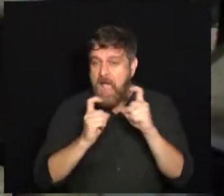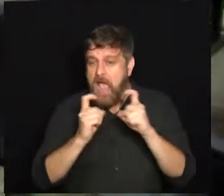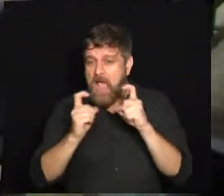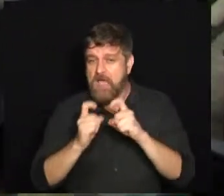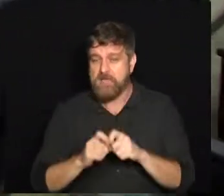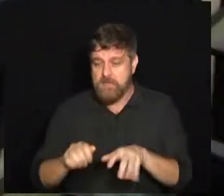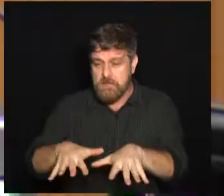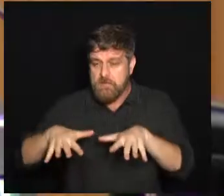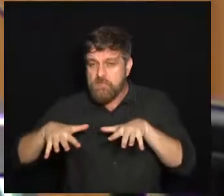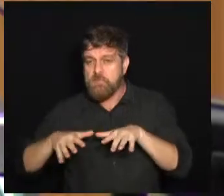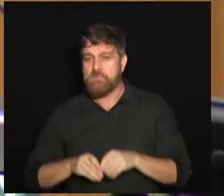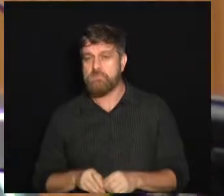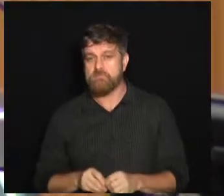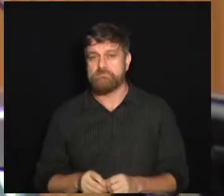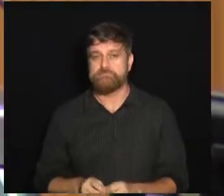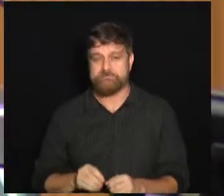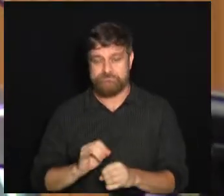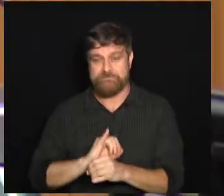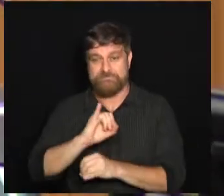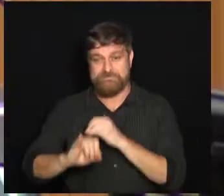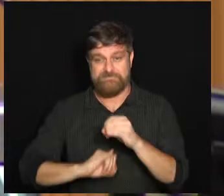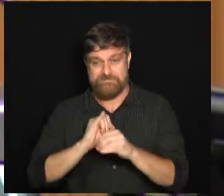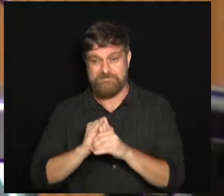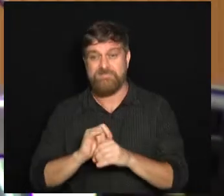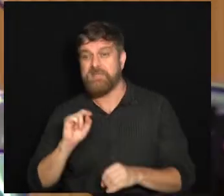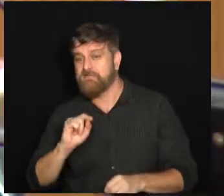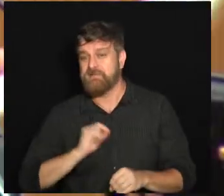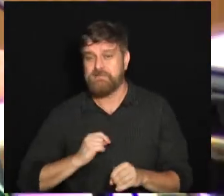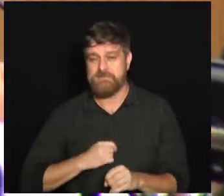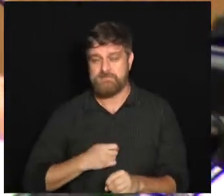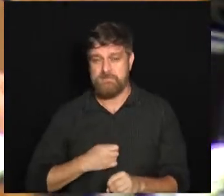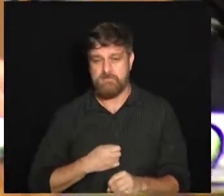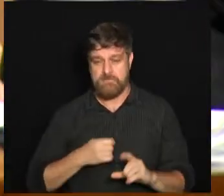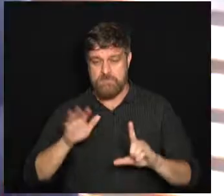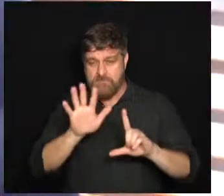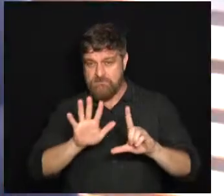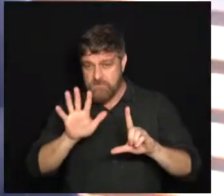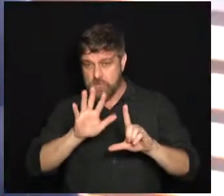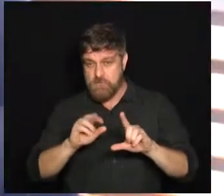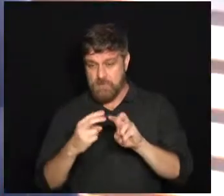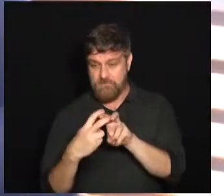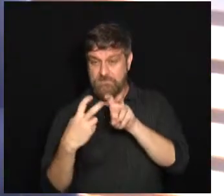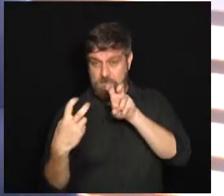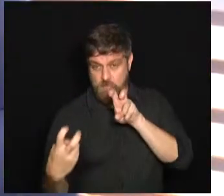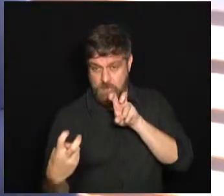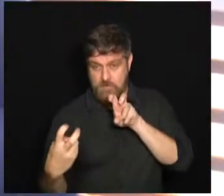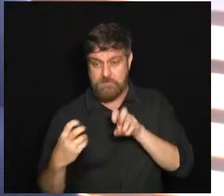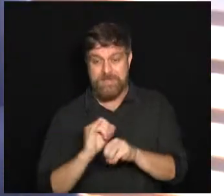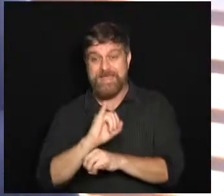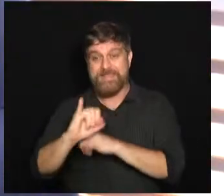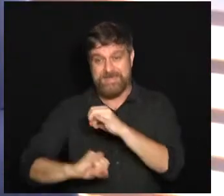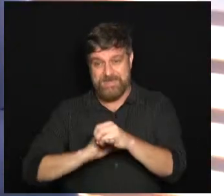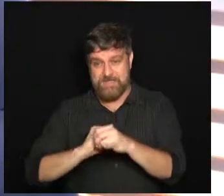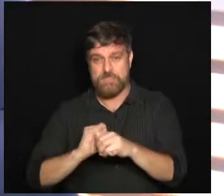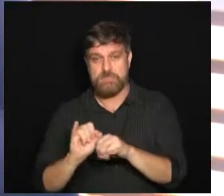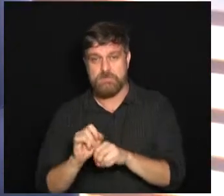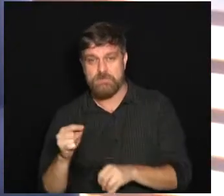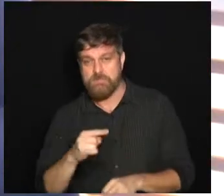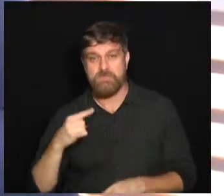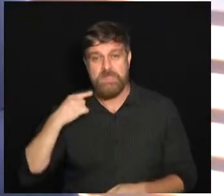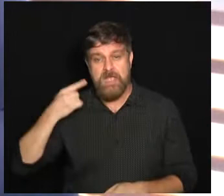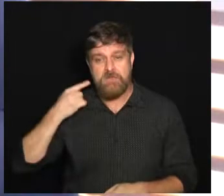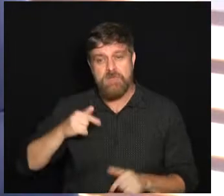plenárias e temáticas de caráter extraordinário por meio virtual. Advogado trabalhista